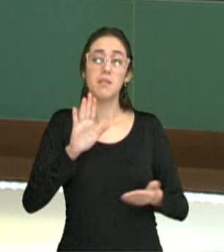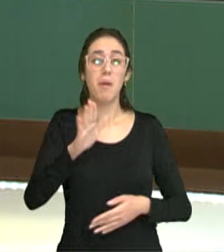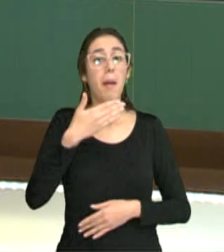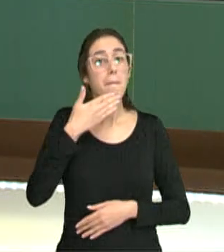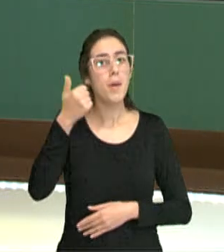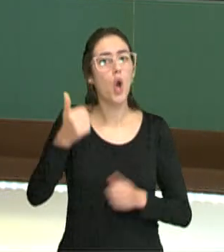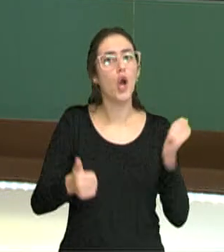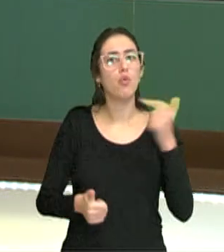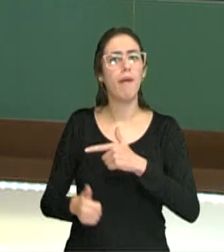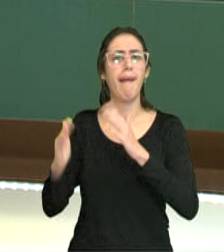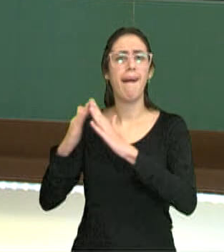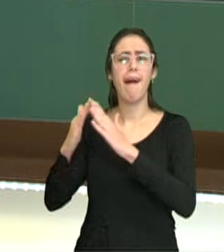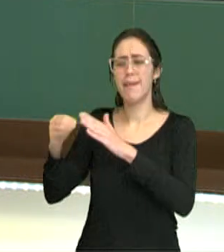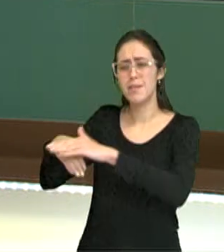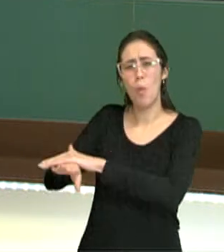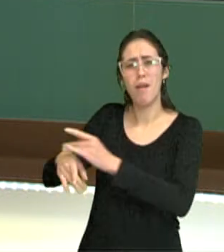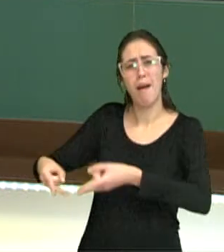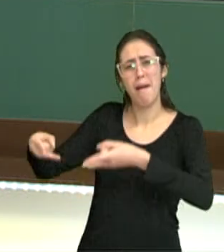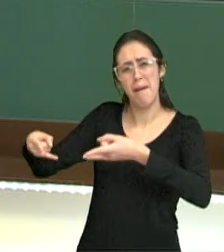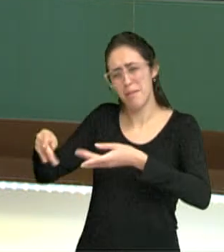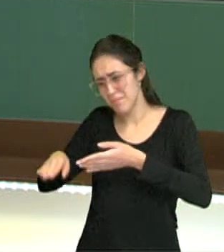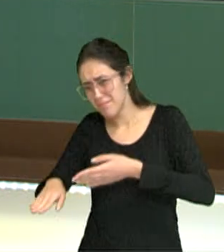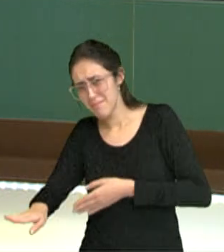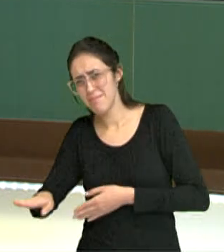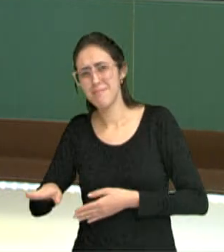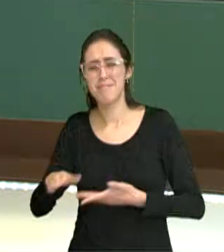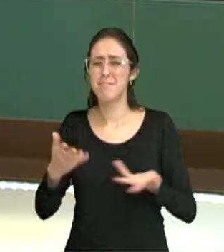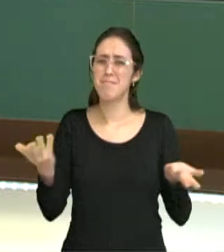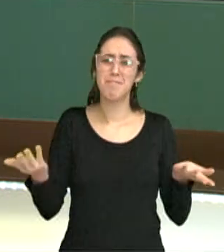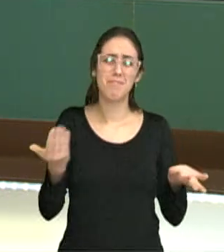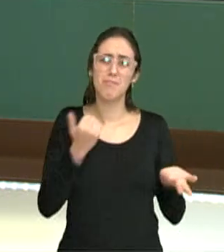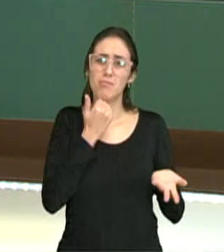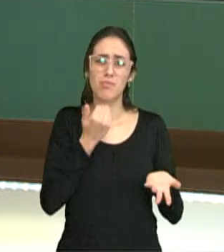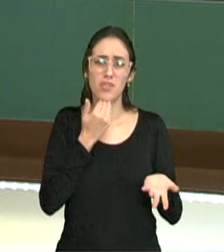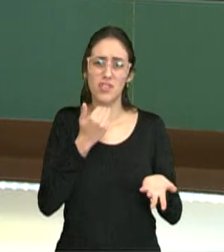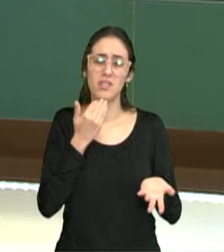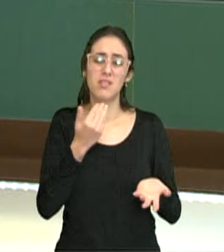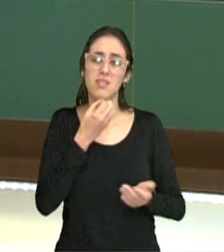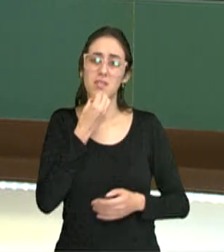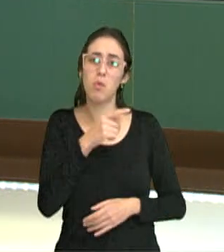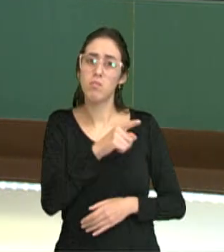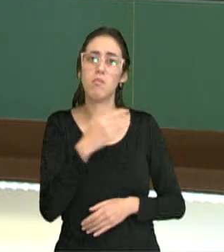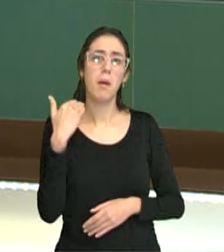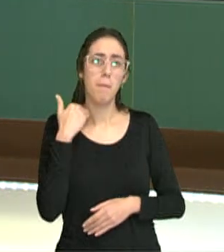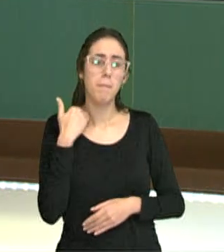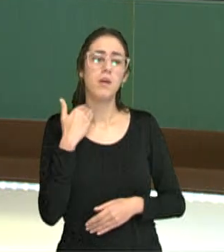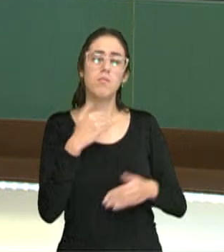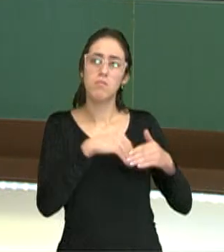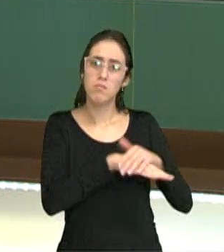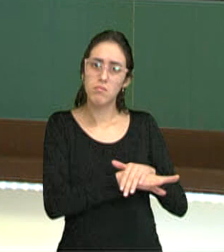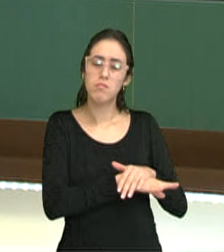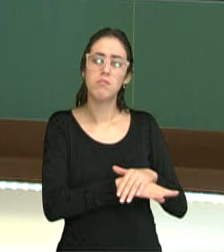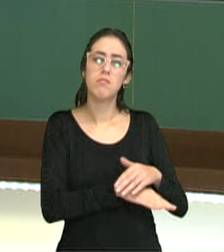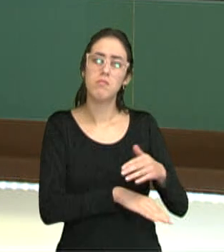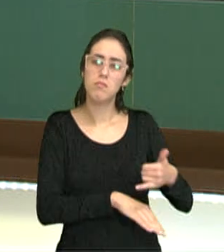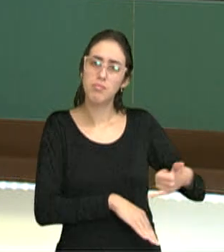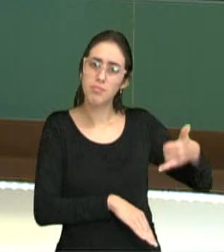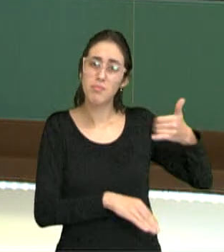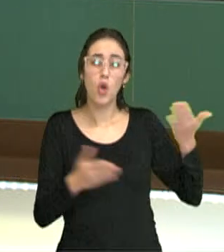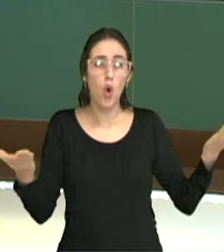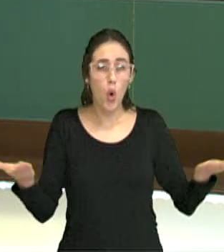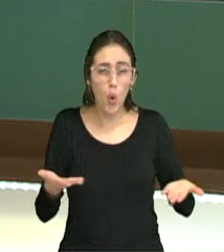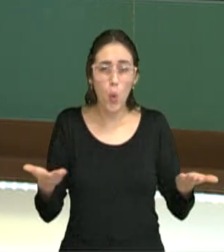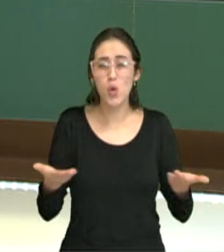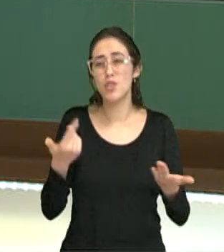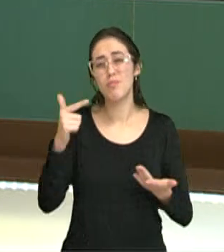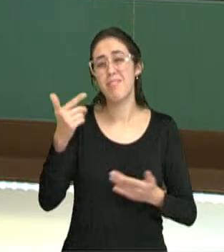colchão, tá? E você está tendo algum rendimento. Hoje em dia os rendimentos estão não tão altos. Quando